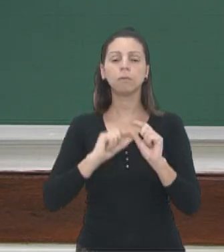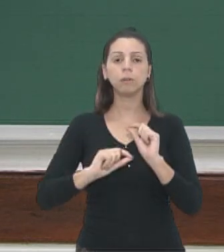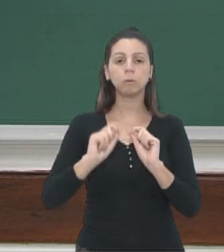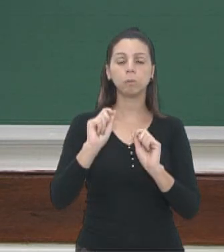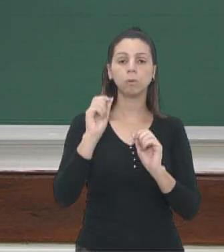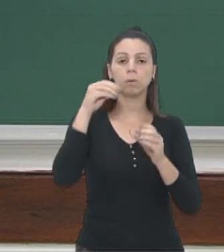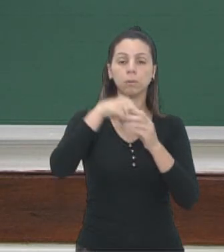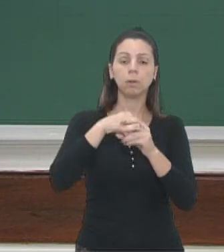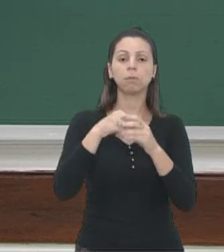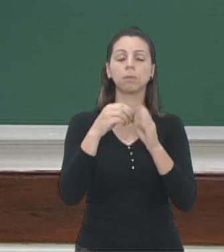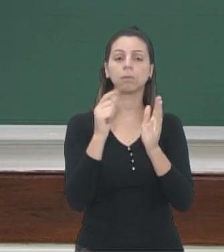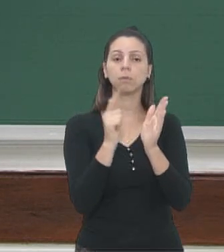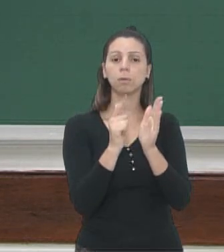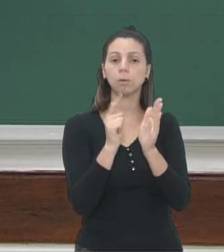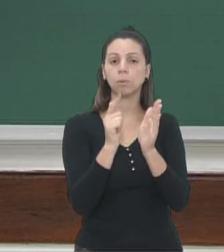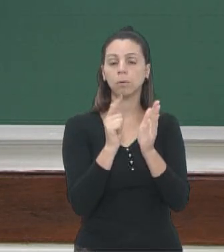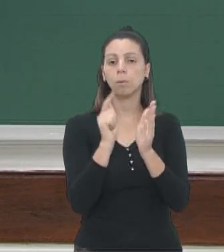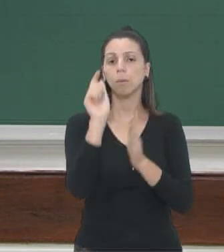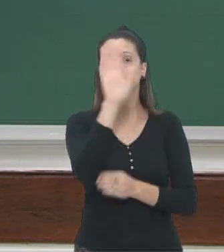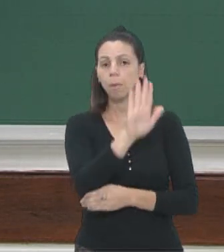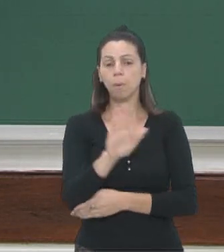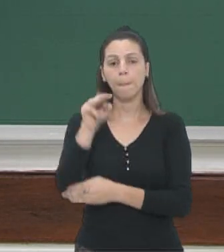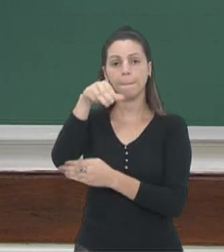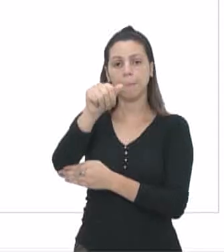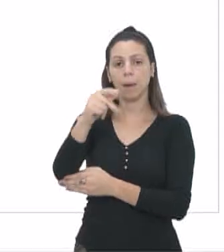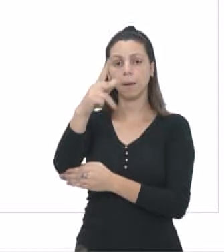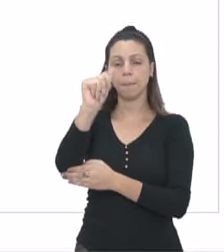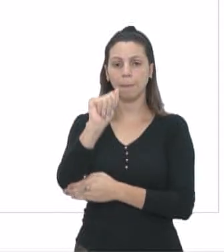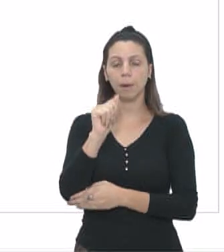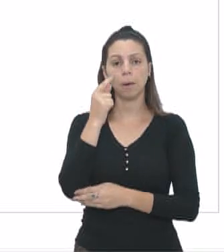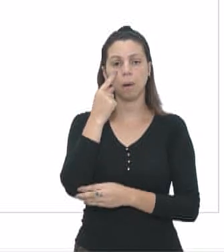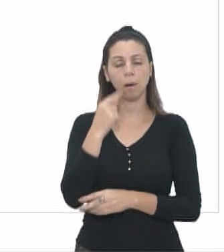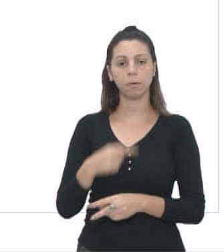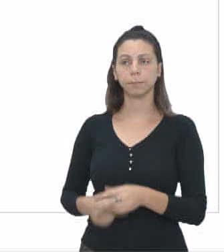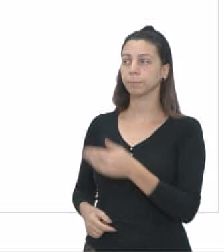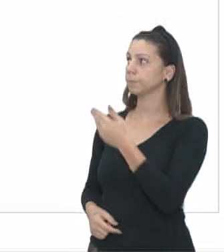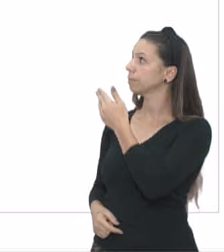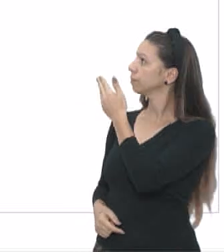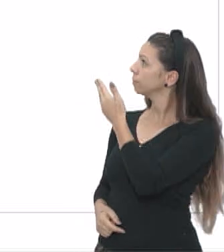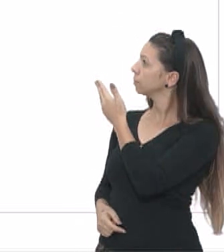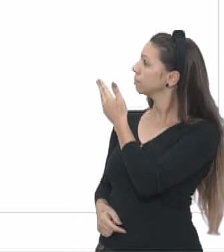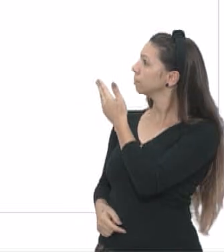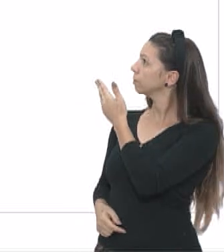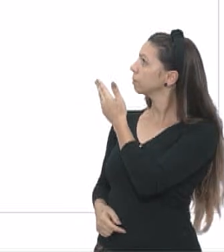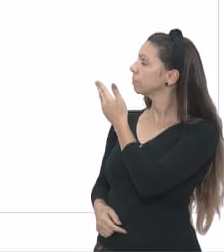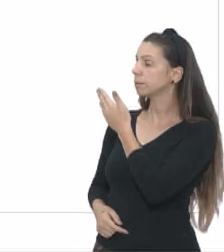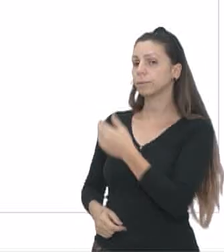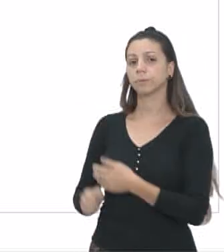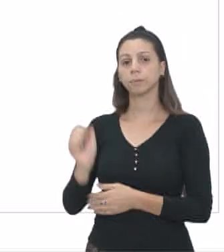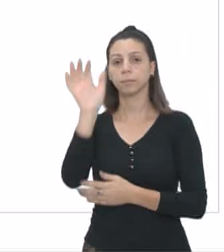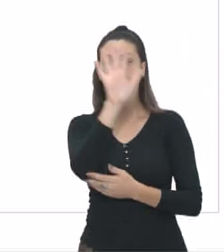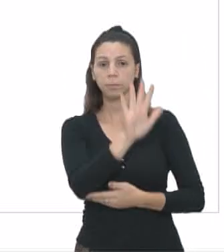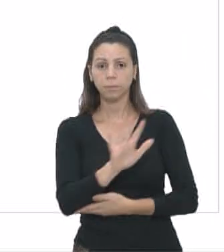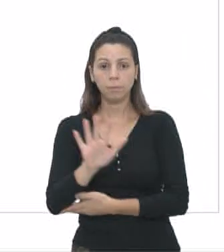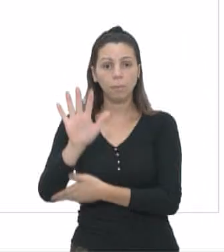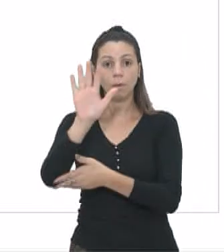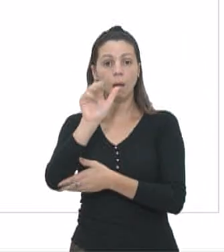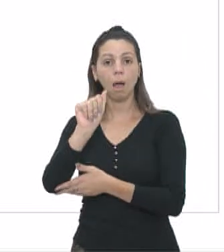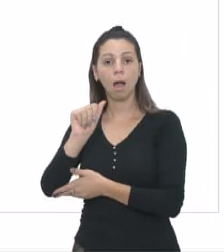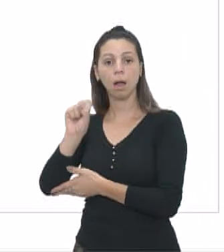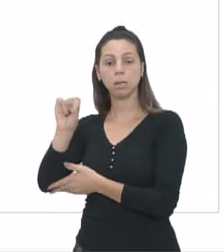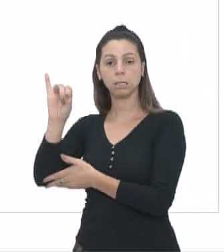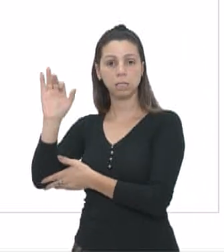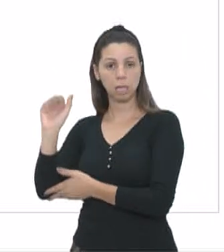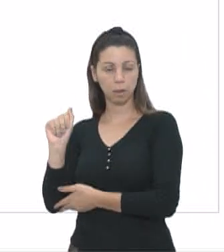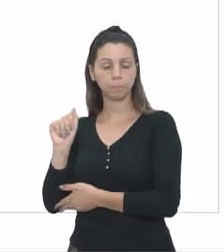foi produzido. Observa o próximo slide aqui na tela. A gente está vendo aqui um continente, e esse continente é o continente asiático.